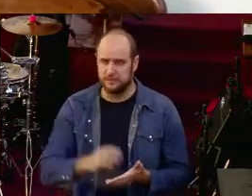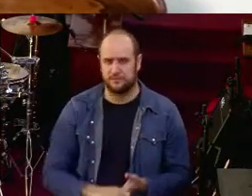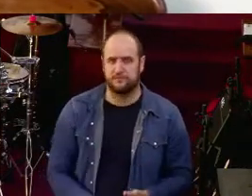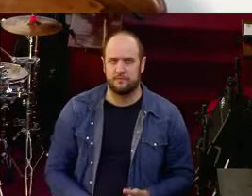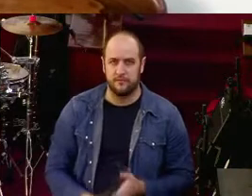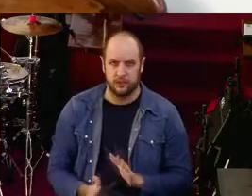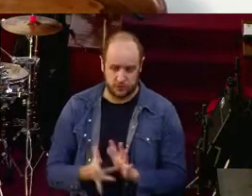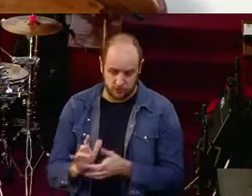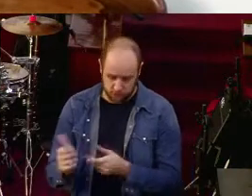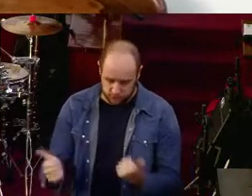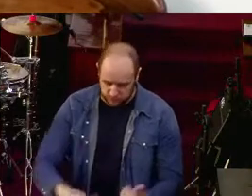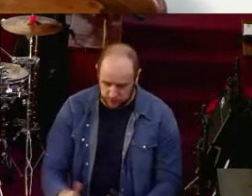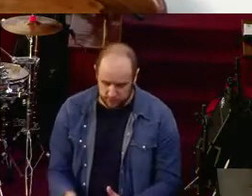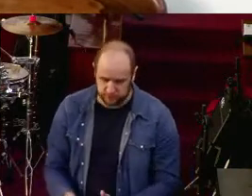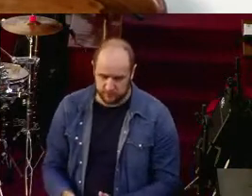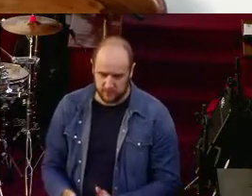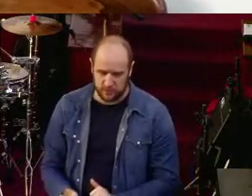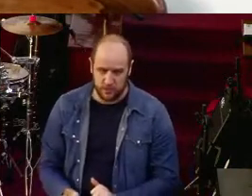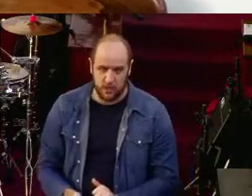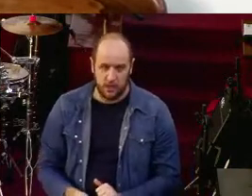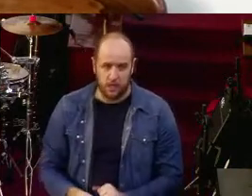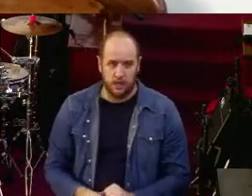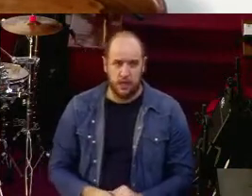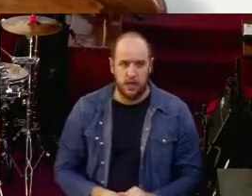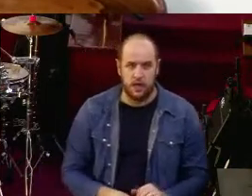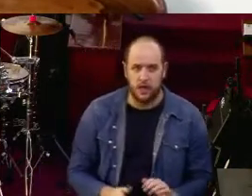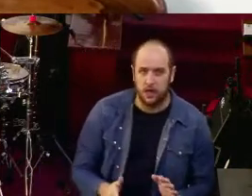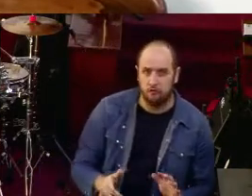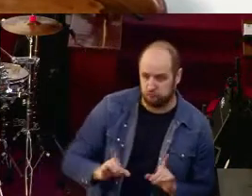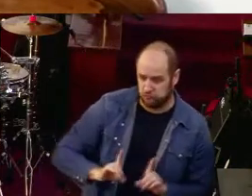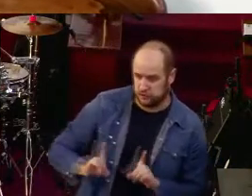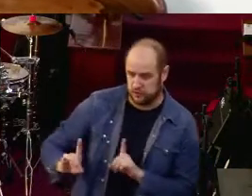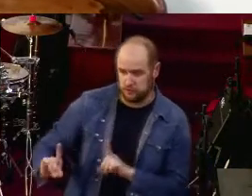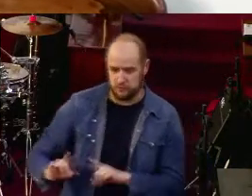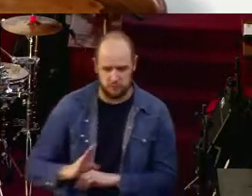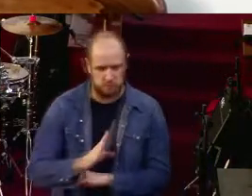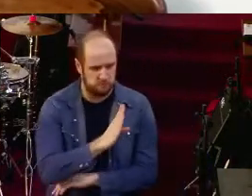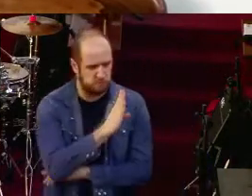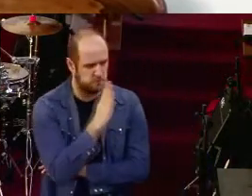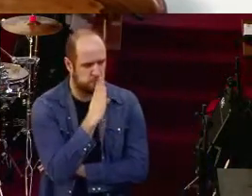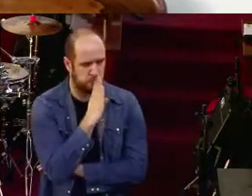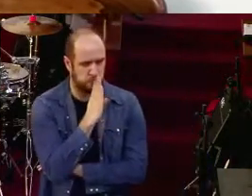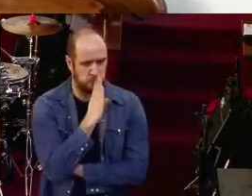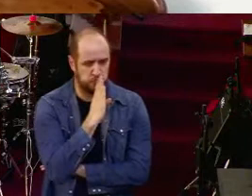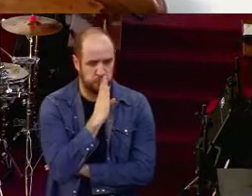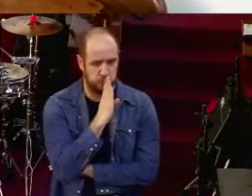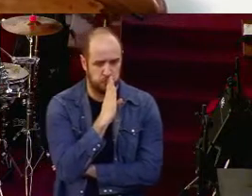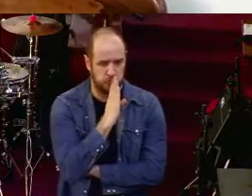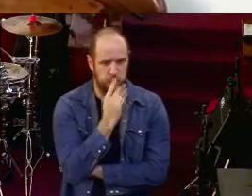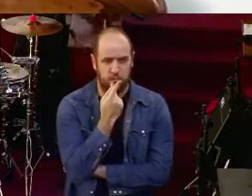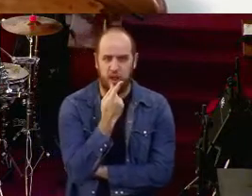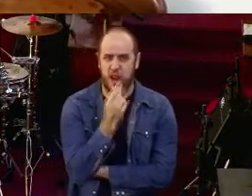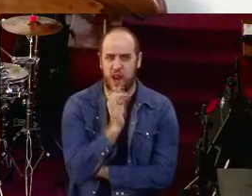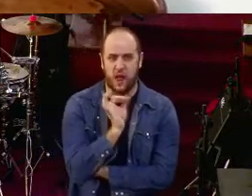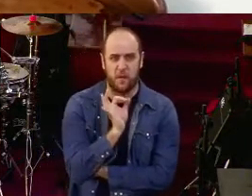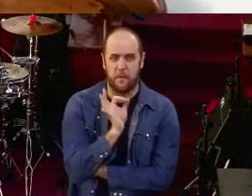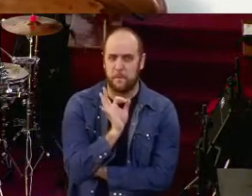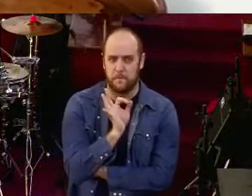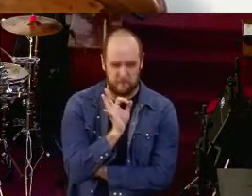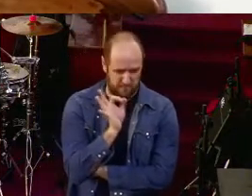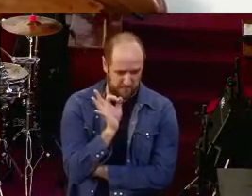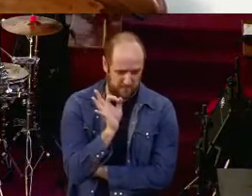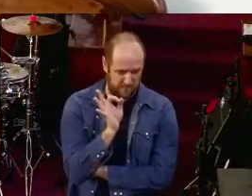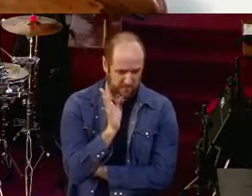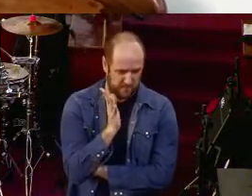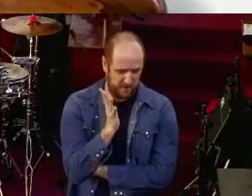ficaram absolutamente quietos, eles não conseguiram nem falar mais, diante de